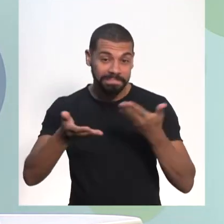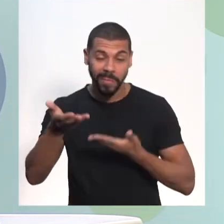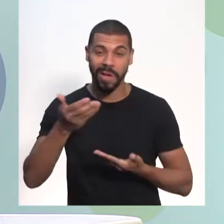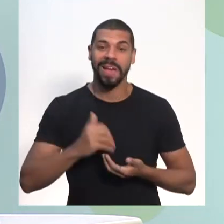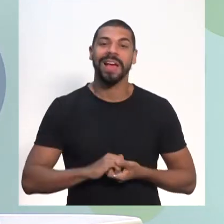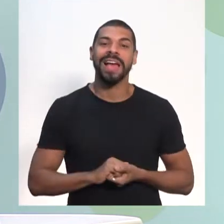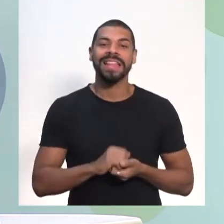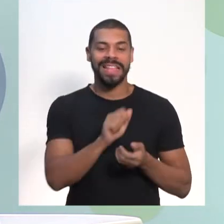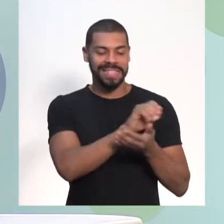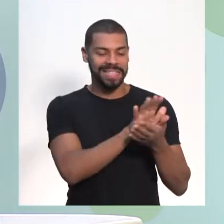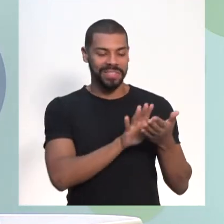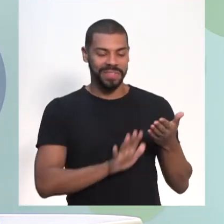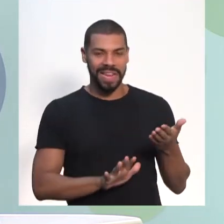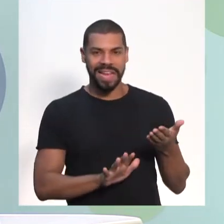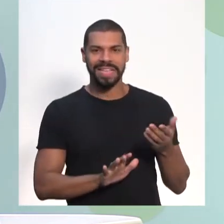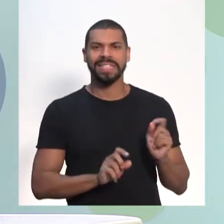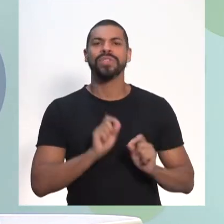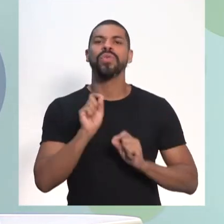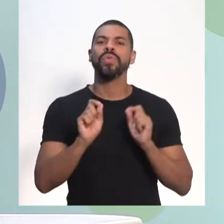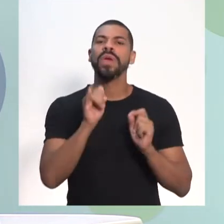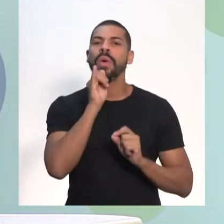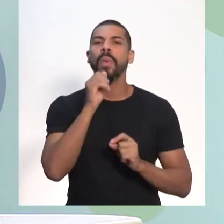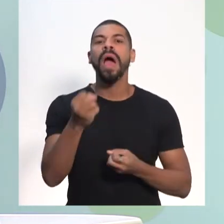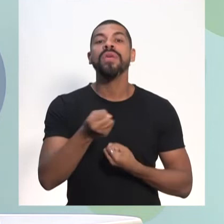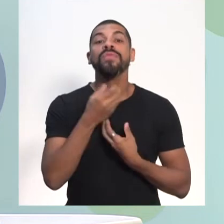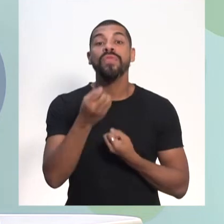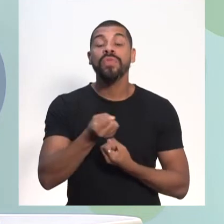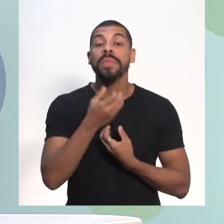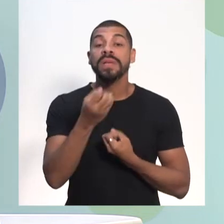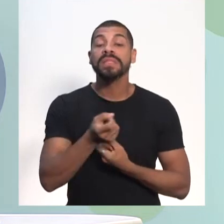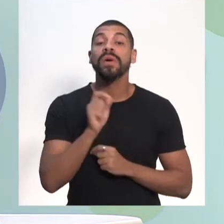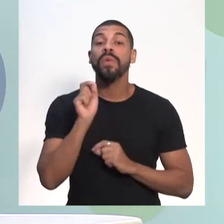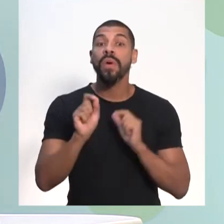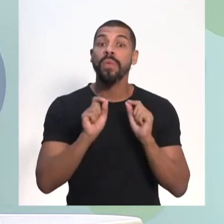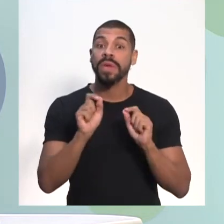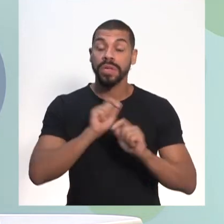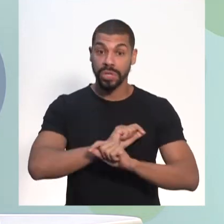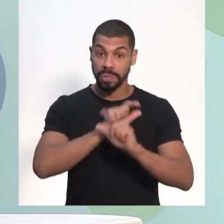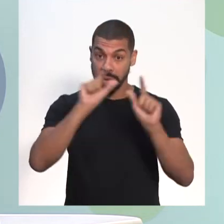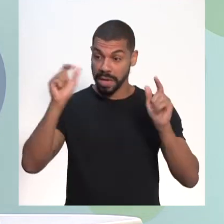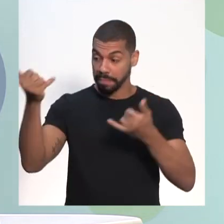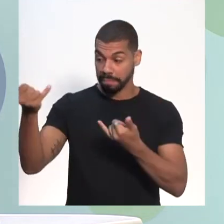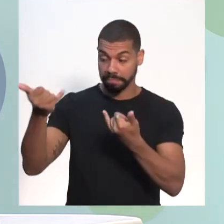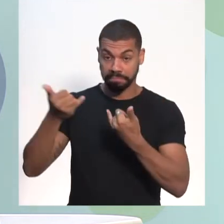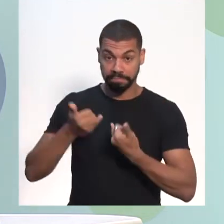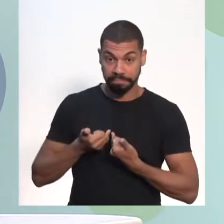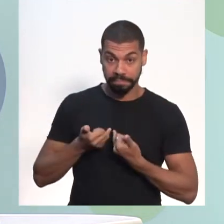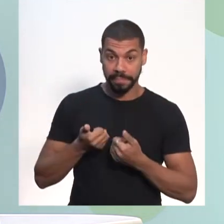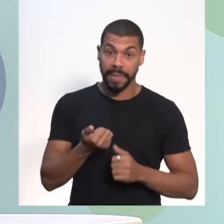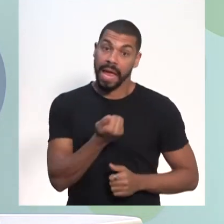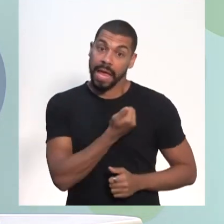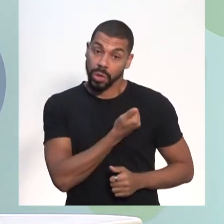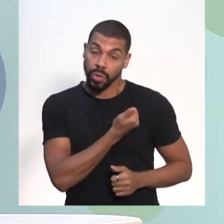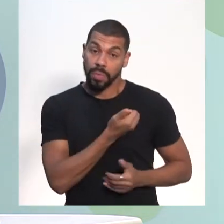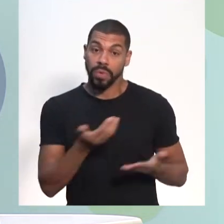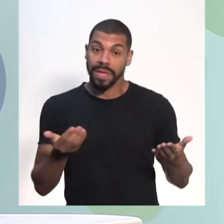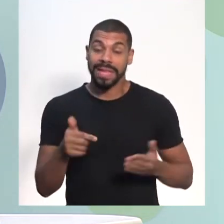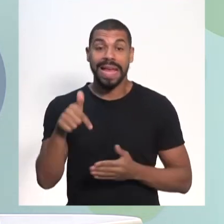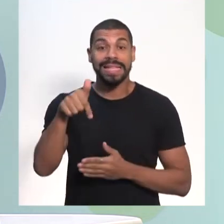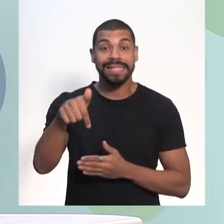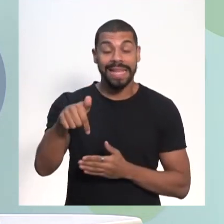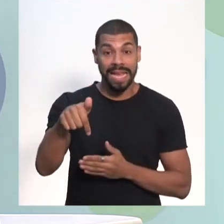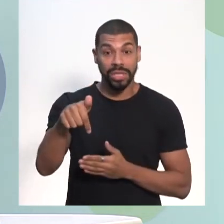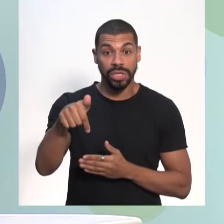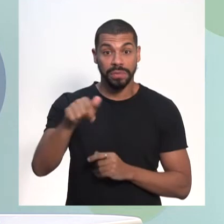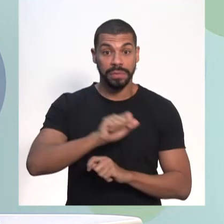das atividades, né? A informação que eu tive atualizada de manhã, tá? Esses números são das